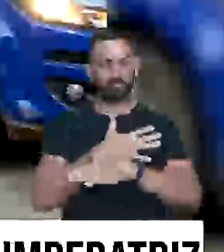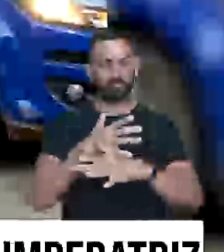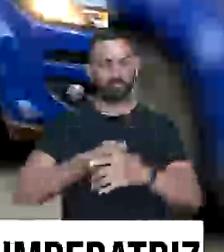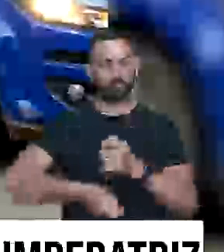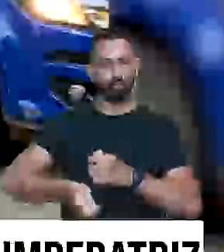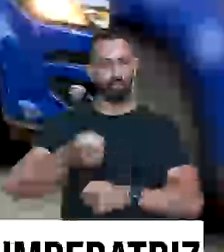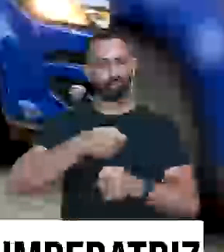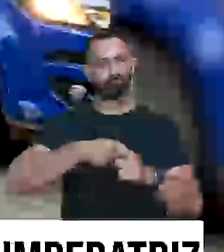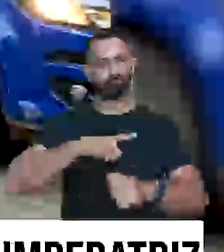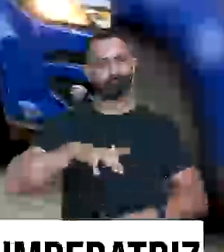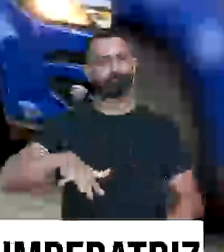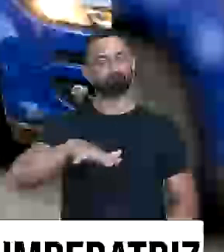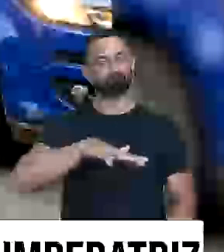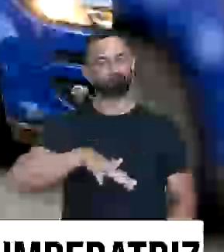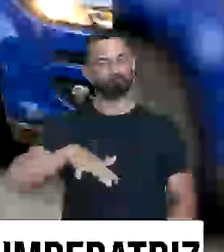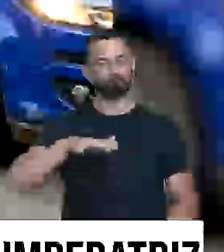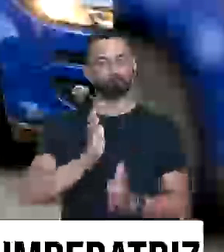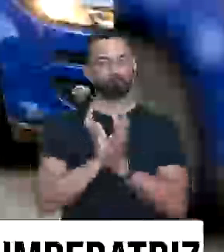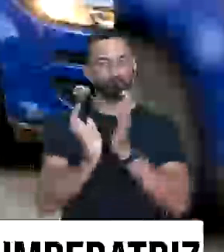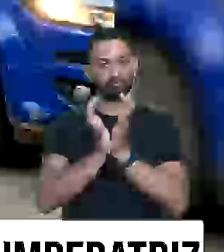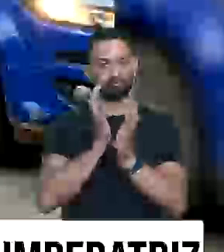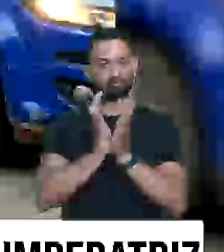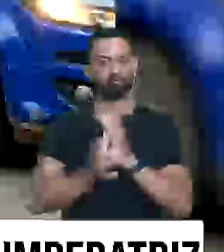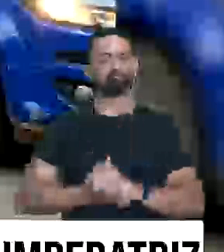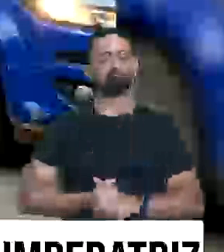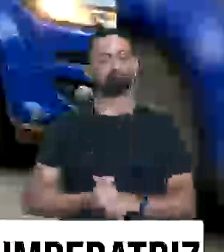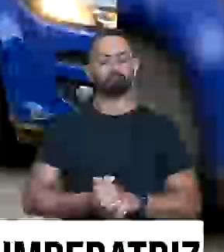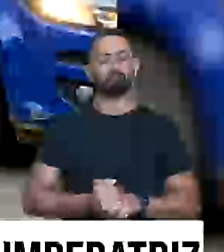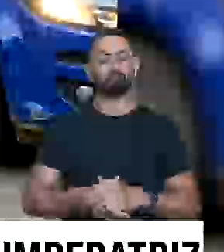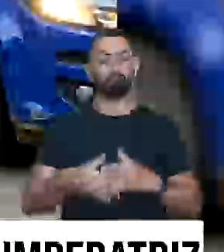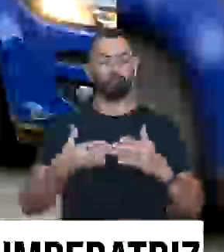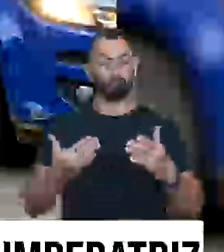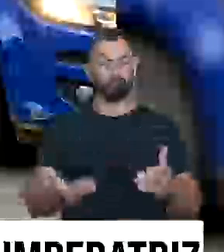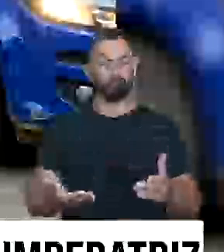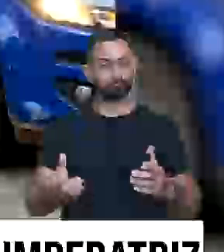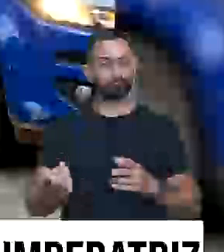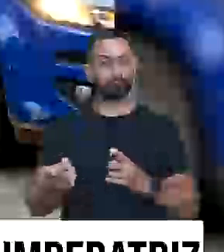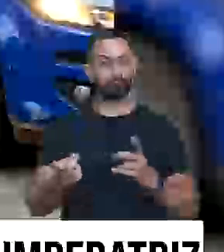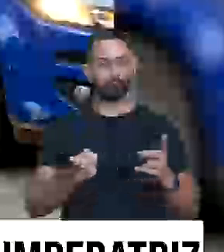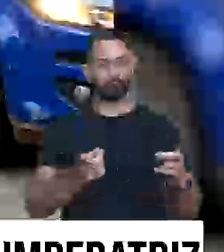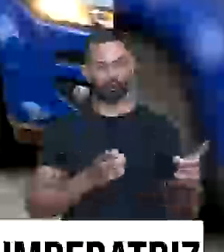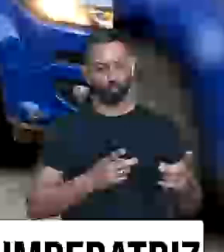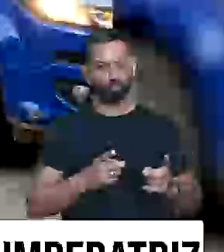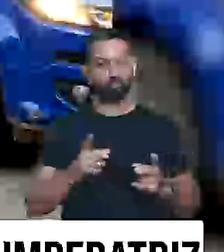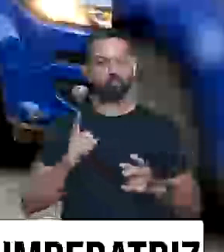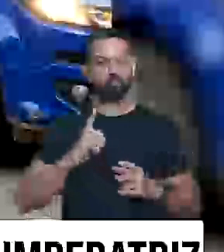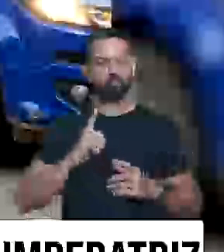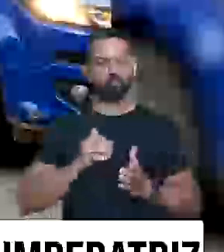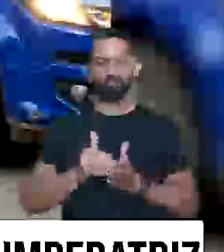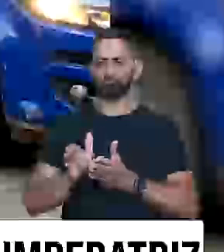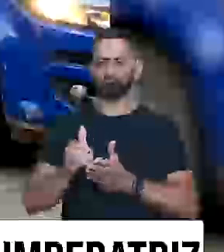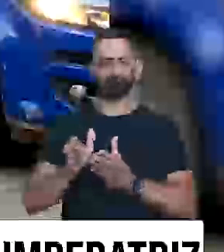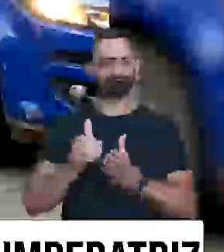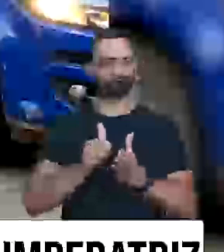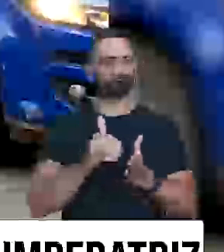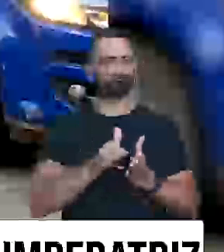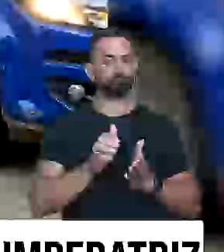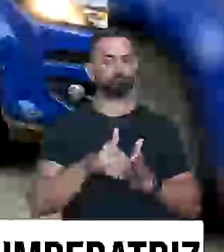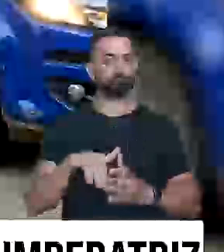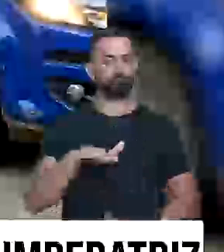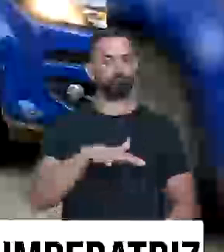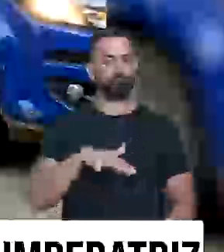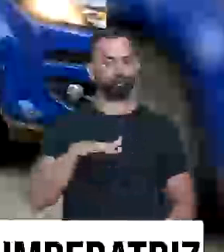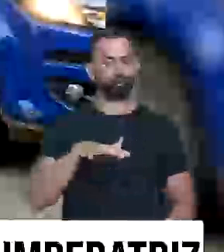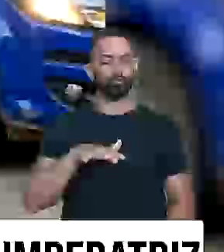centro da cidade, no comércio informal do calçadão aqui em Imperatriz. Então, esses vendedores ambulantes estão sendo